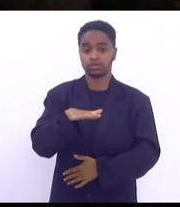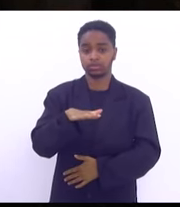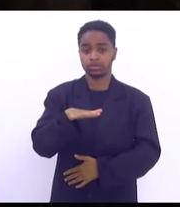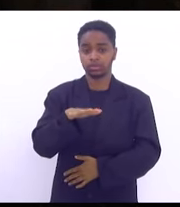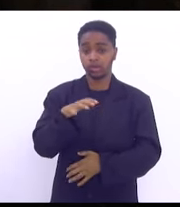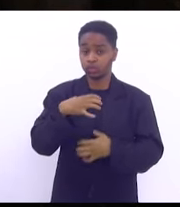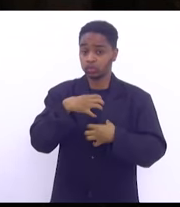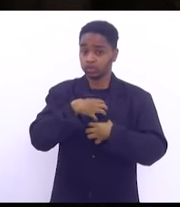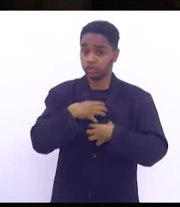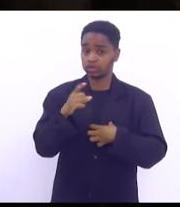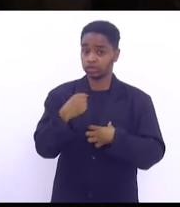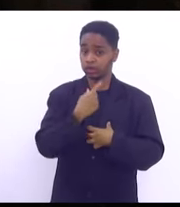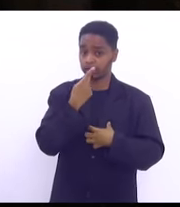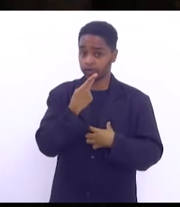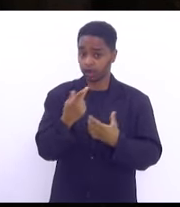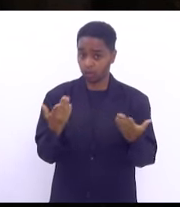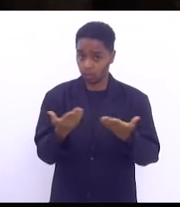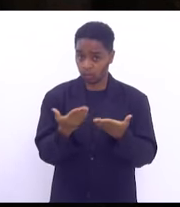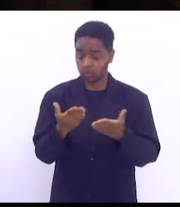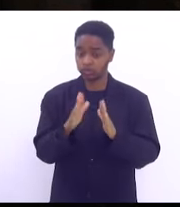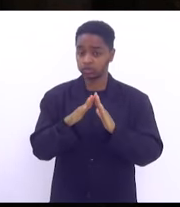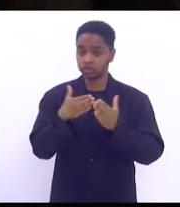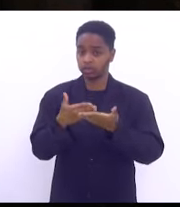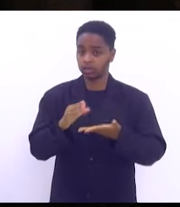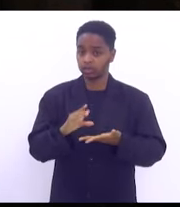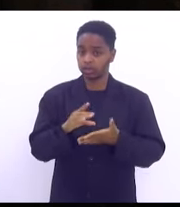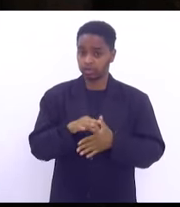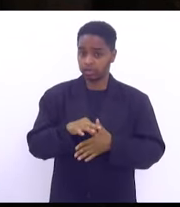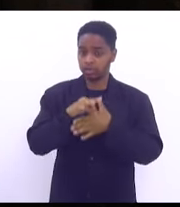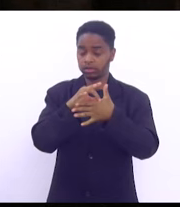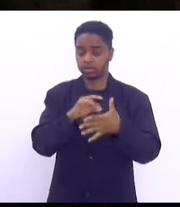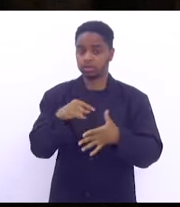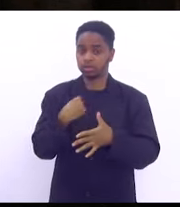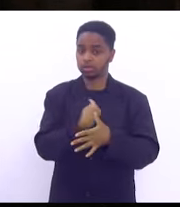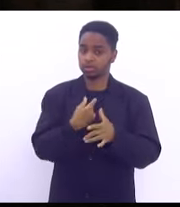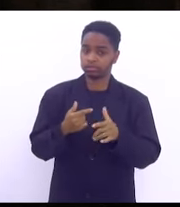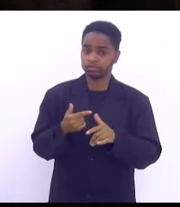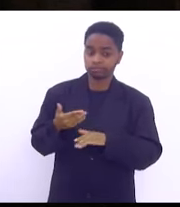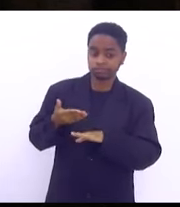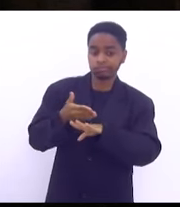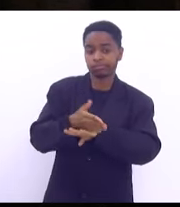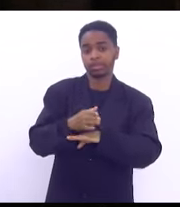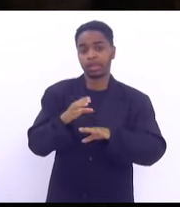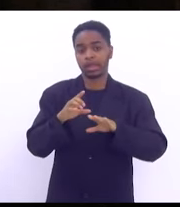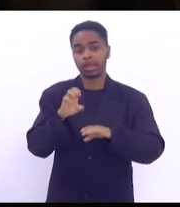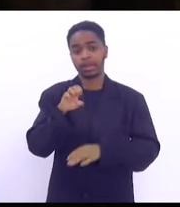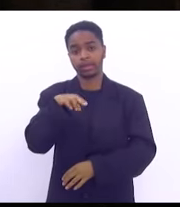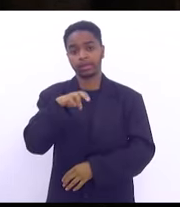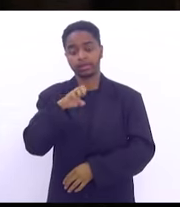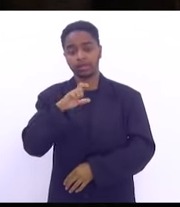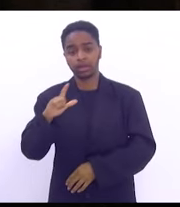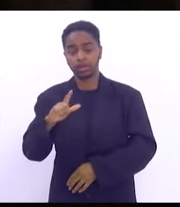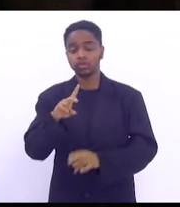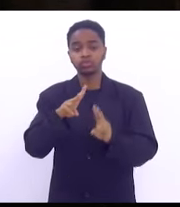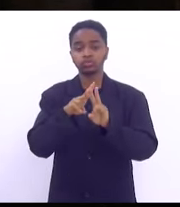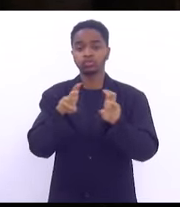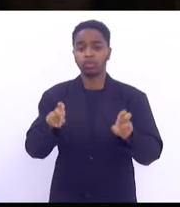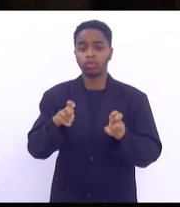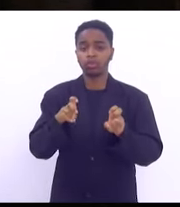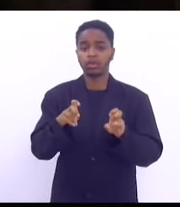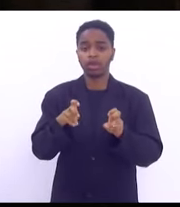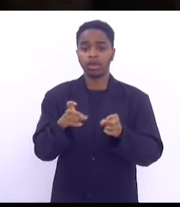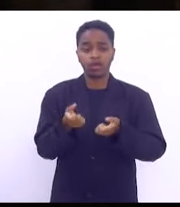como falamos hoje no Colégio de Líderes, nós vamos para dentro da Enel no que se refere ao péssimo serviço que tem